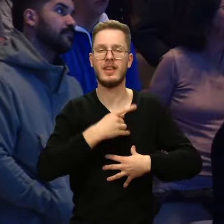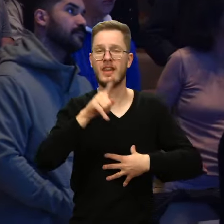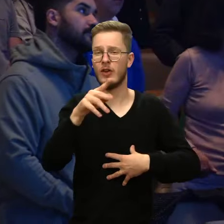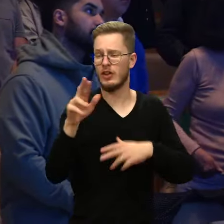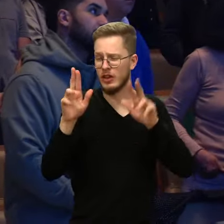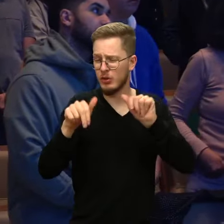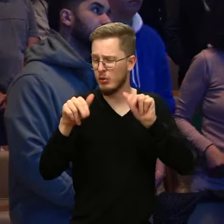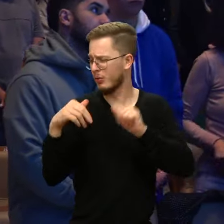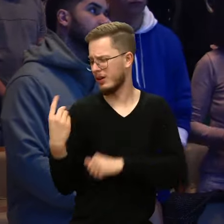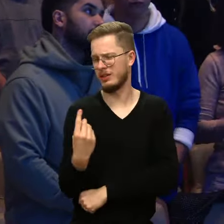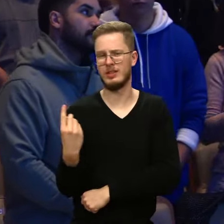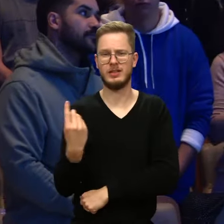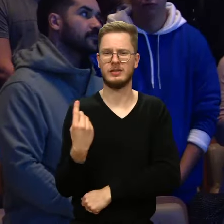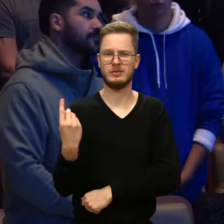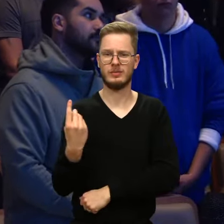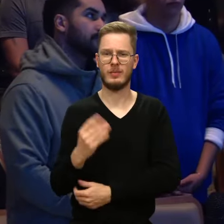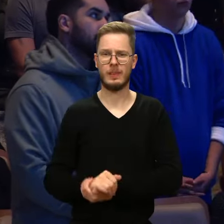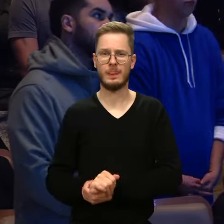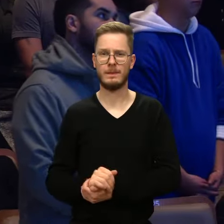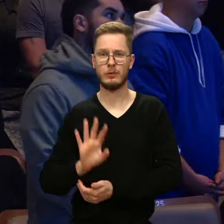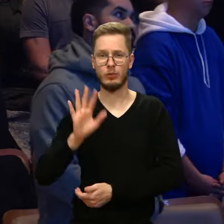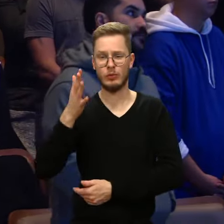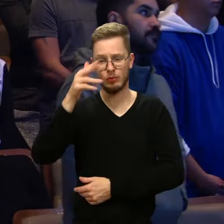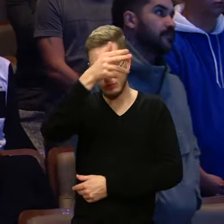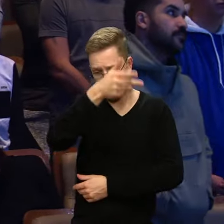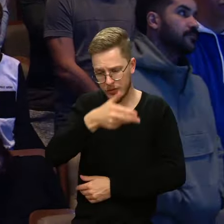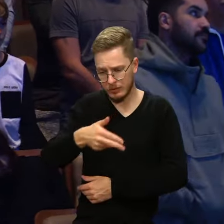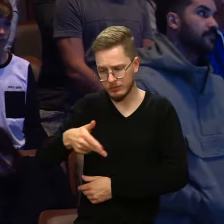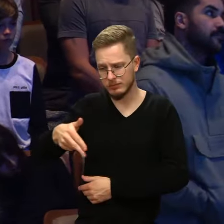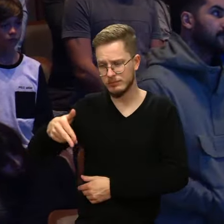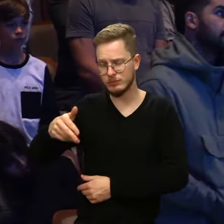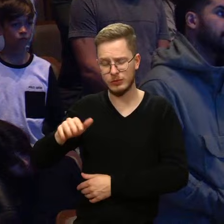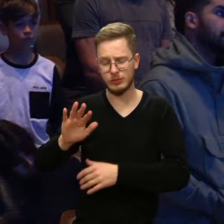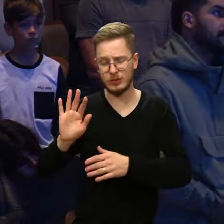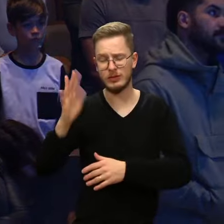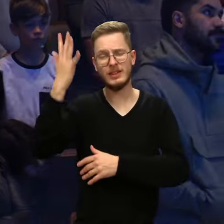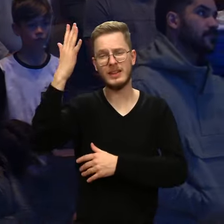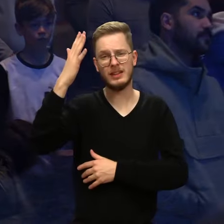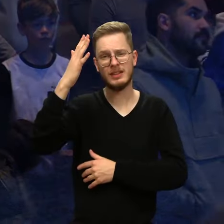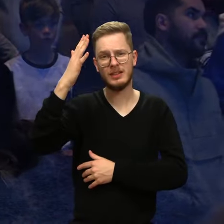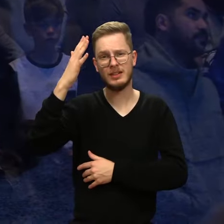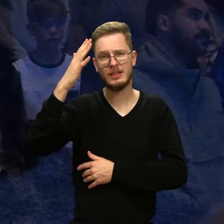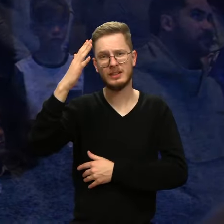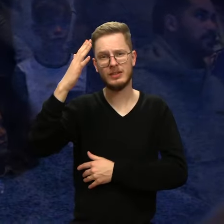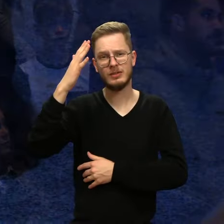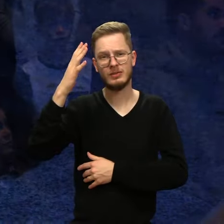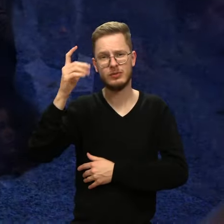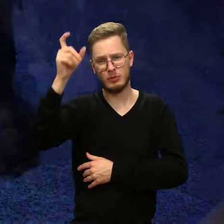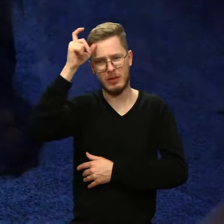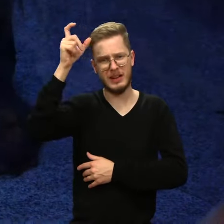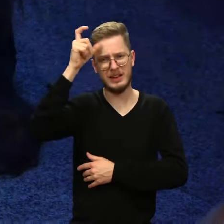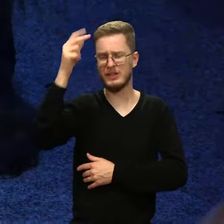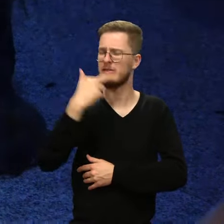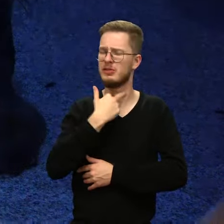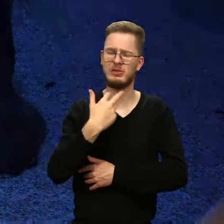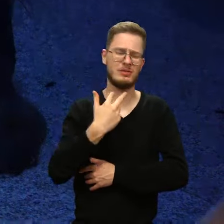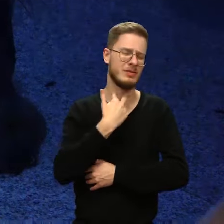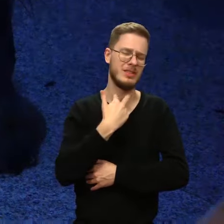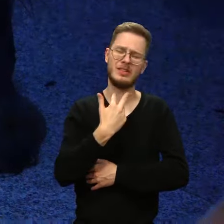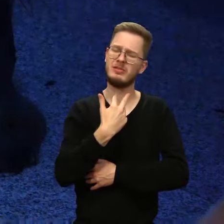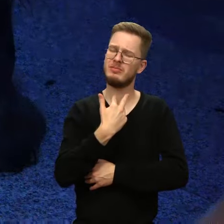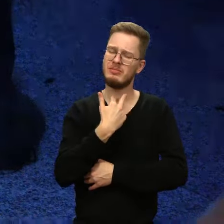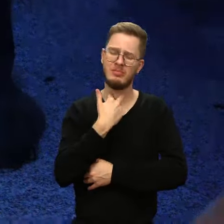Quando isso acontece, a Bíblia fala que o maligno não pode mais te tocar. Presta atenção. Não tem trabalho, não tem nada